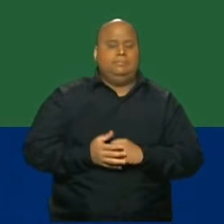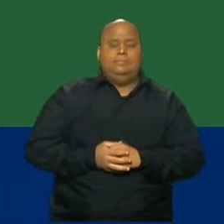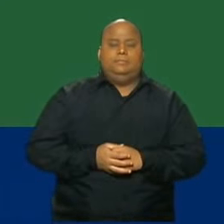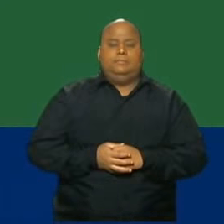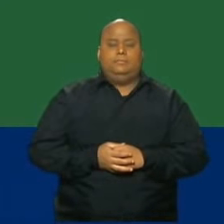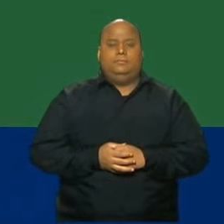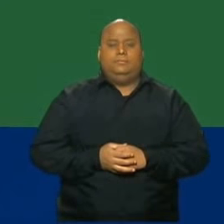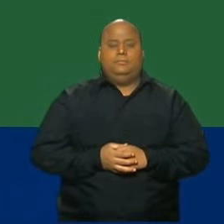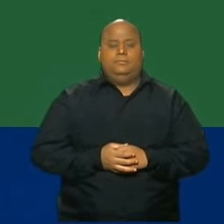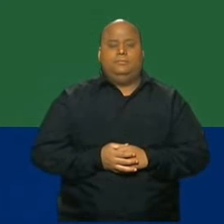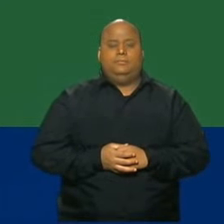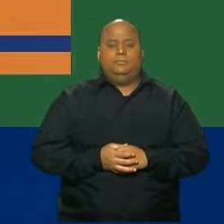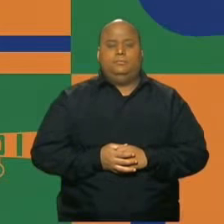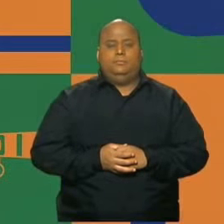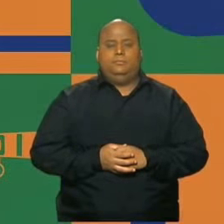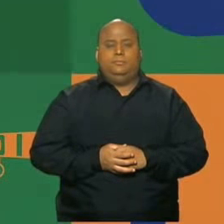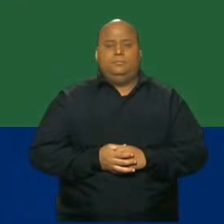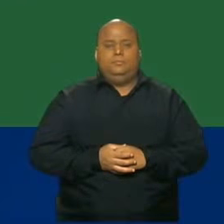do